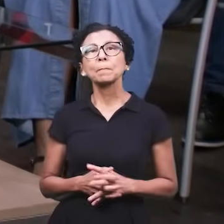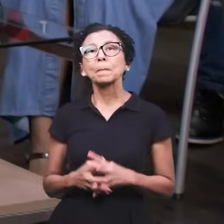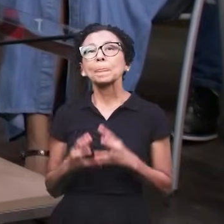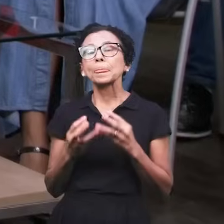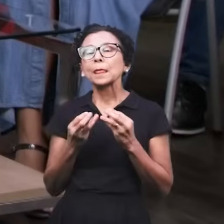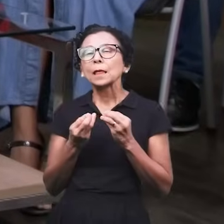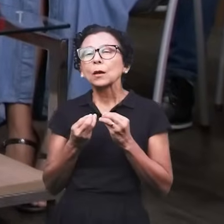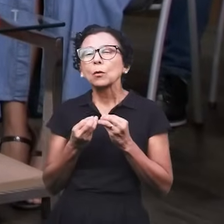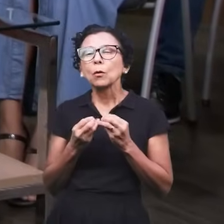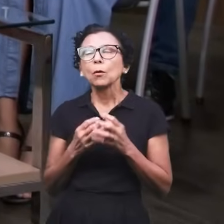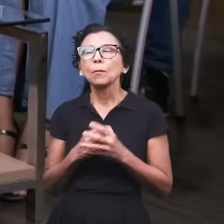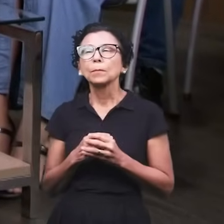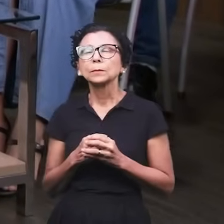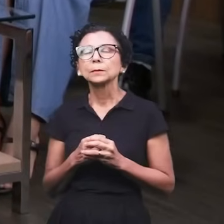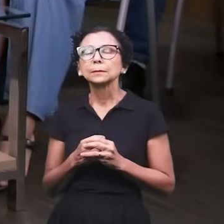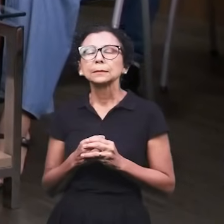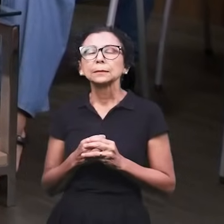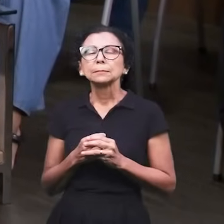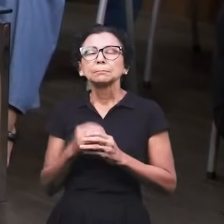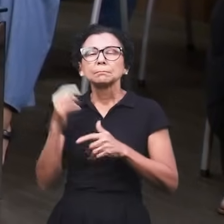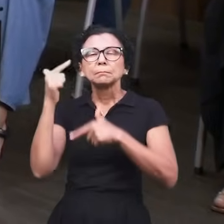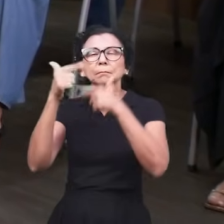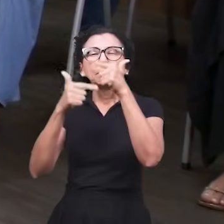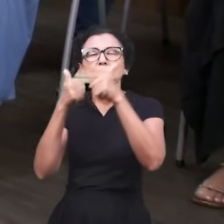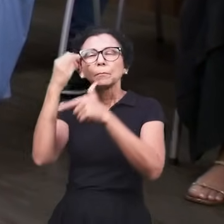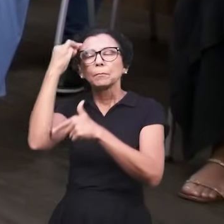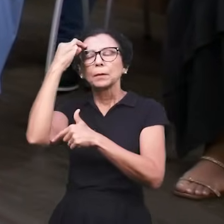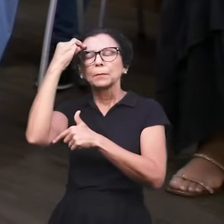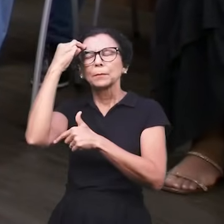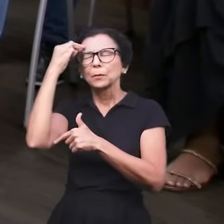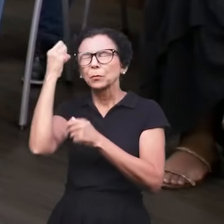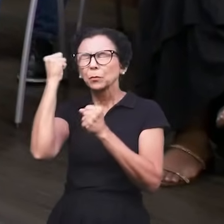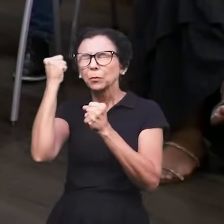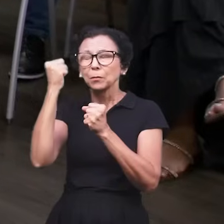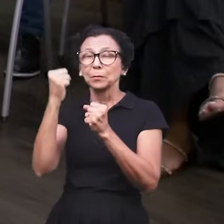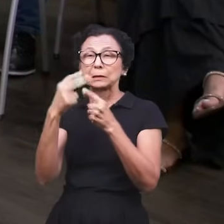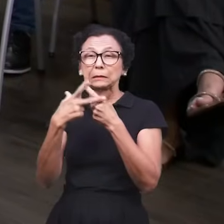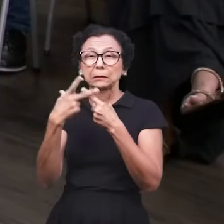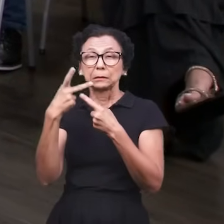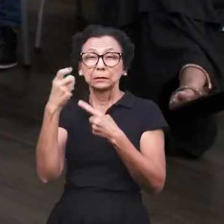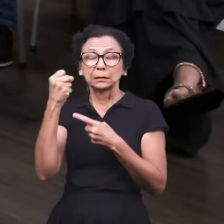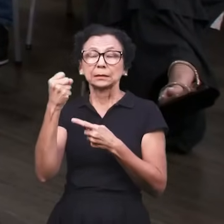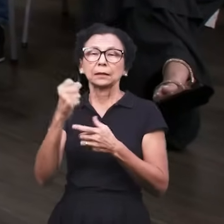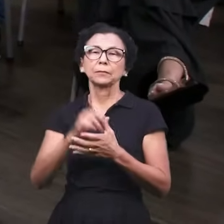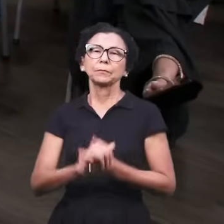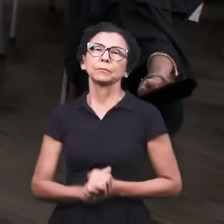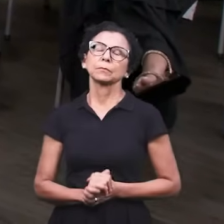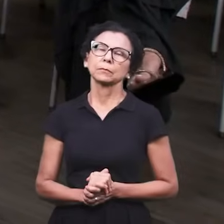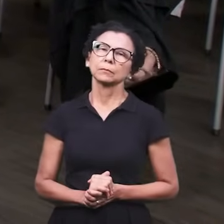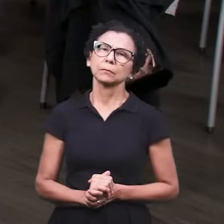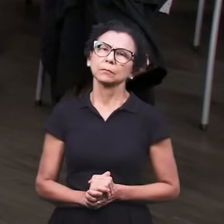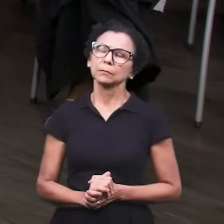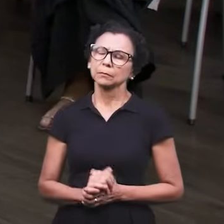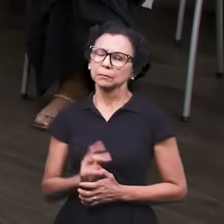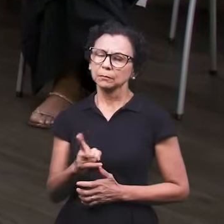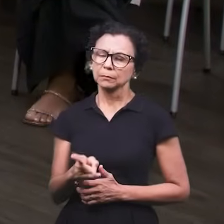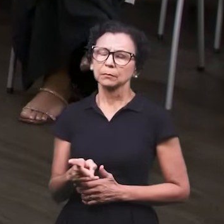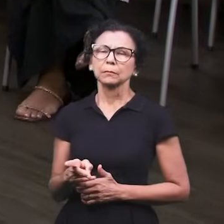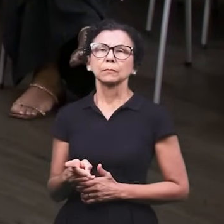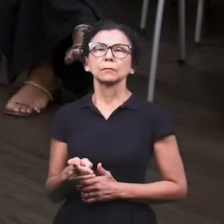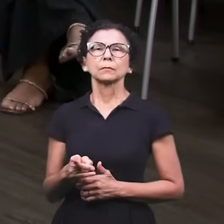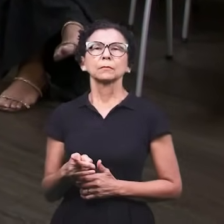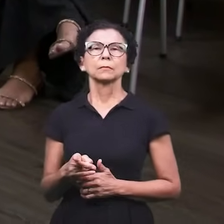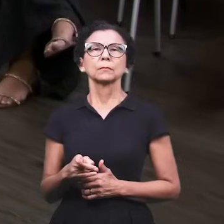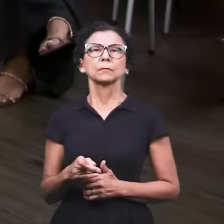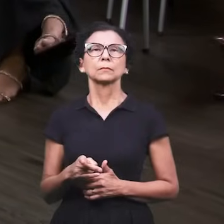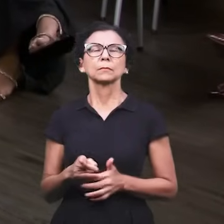dentro da sua batalha na sua mente? Como é que você vai vencer? Você vai vencer andando em espírito.